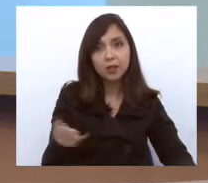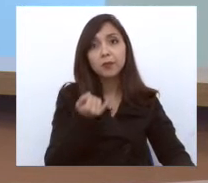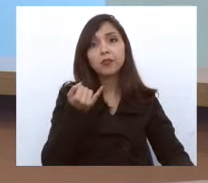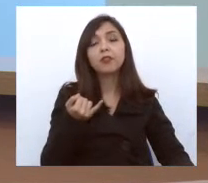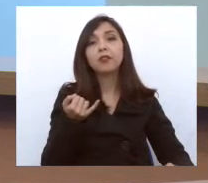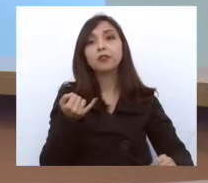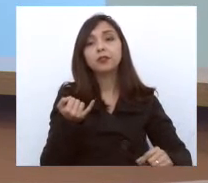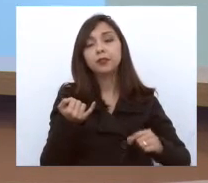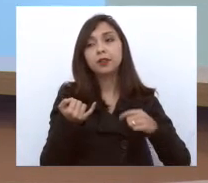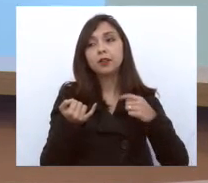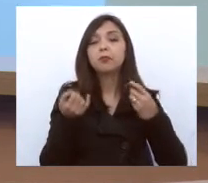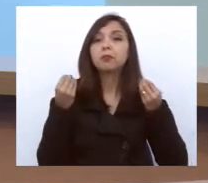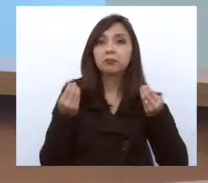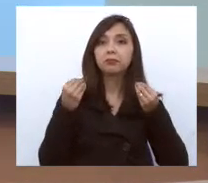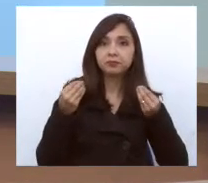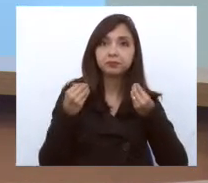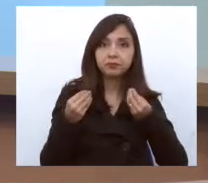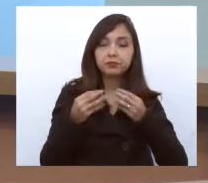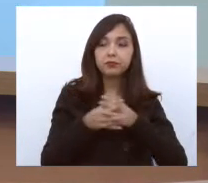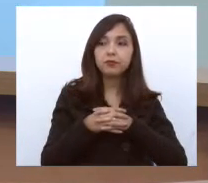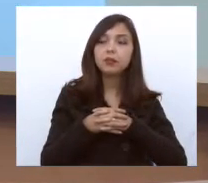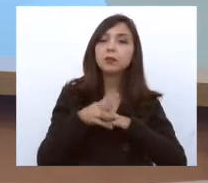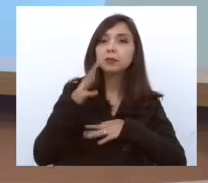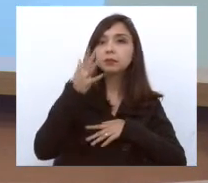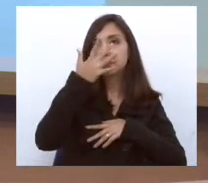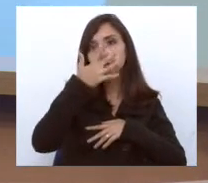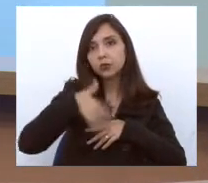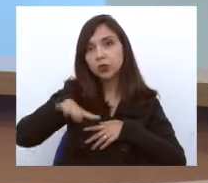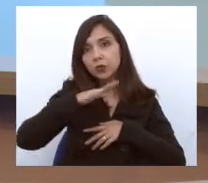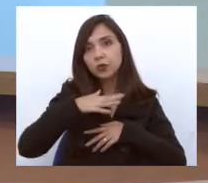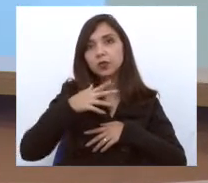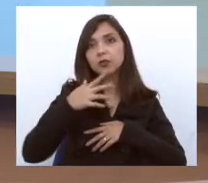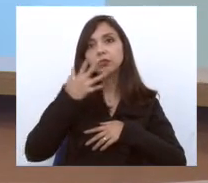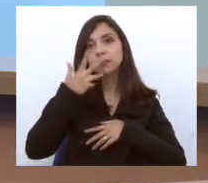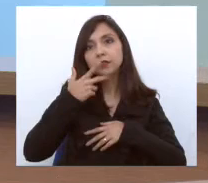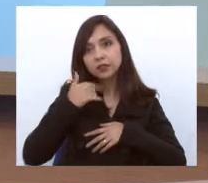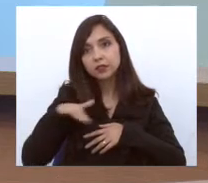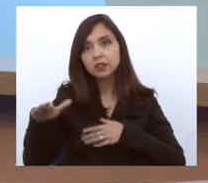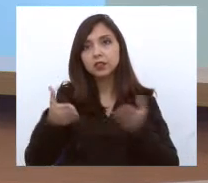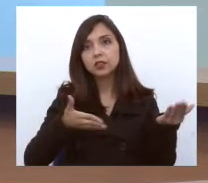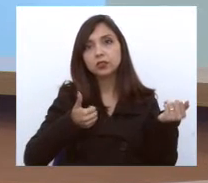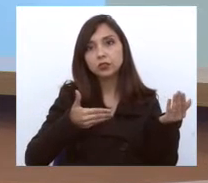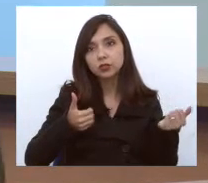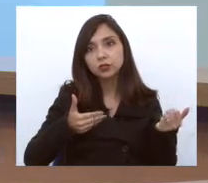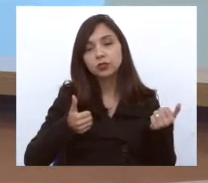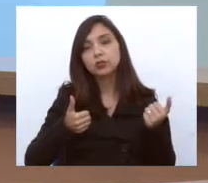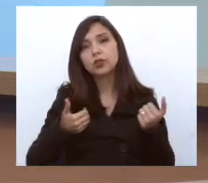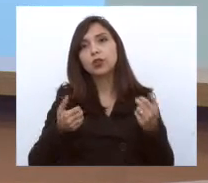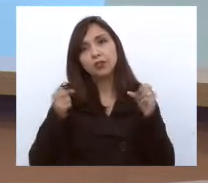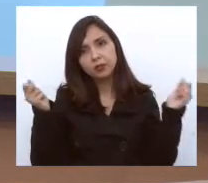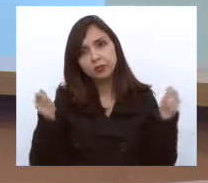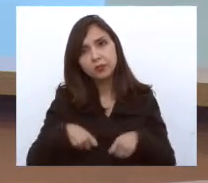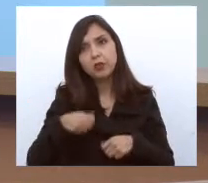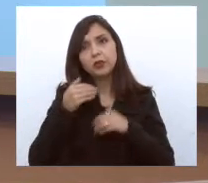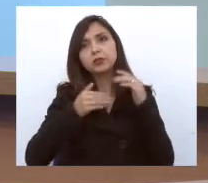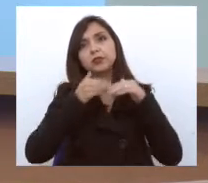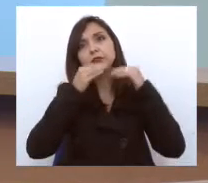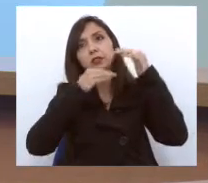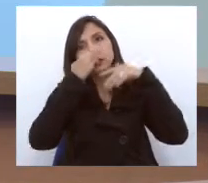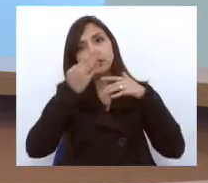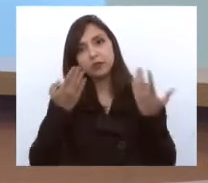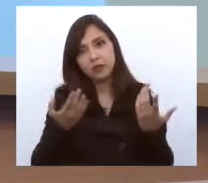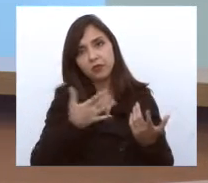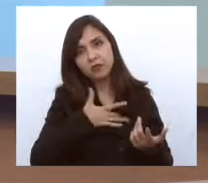oportunidade para que as nossas crianças, os nossos jovens, possam se desenvolverem de